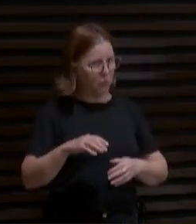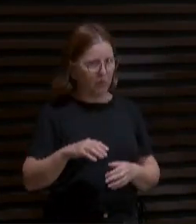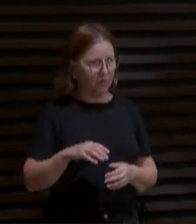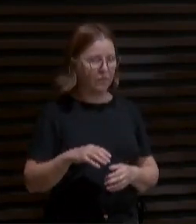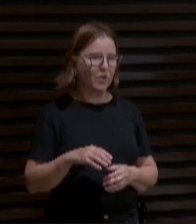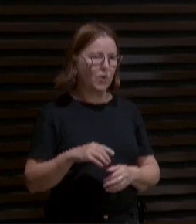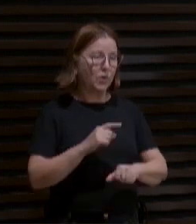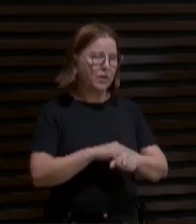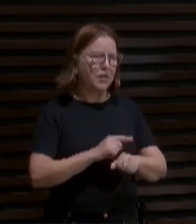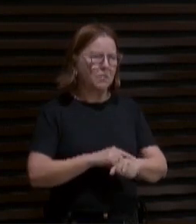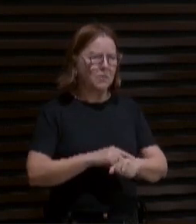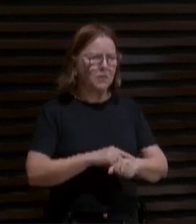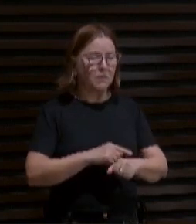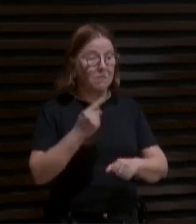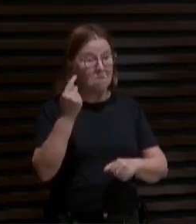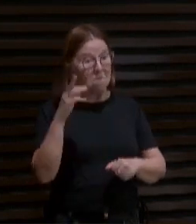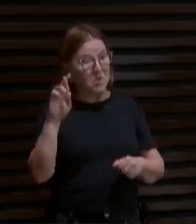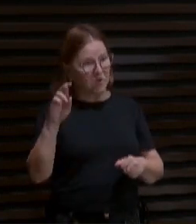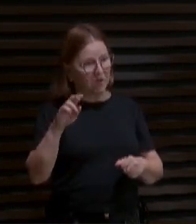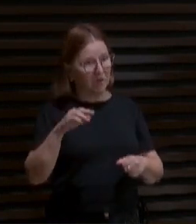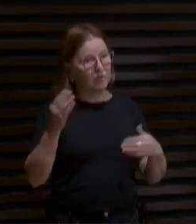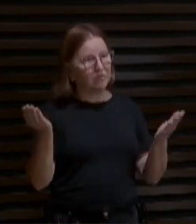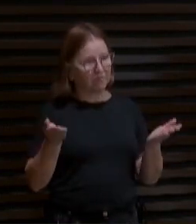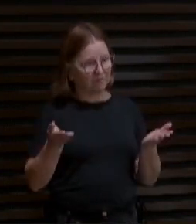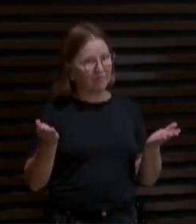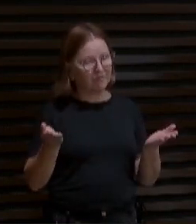perigoso do que agora.